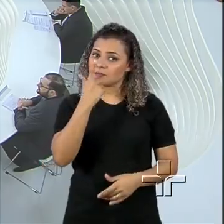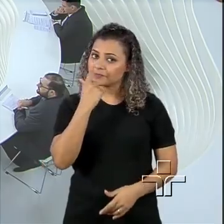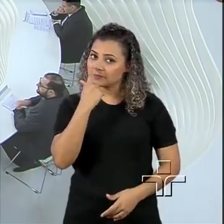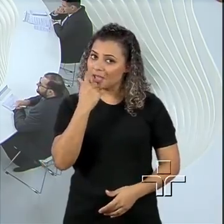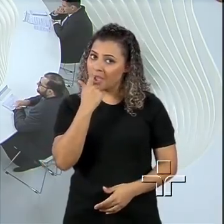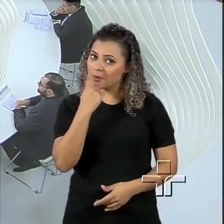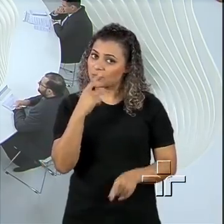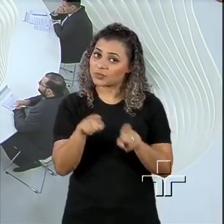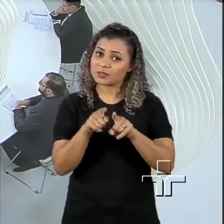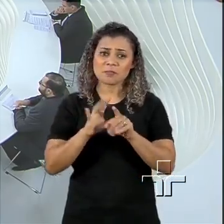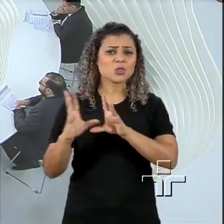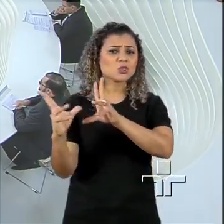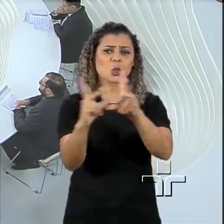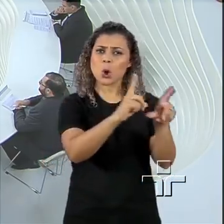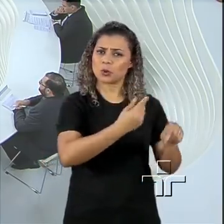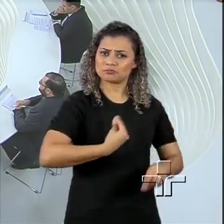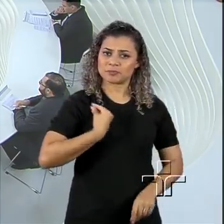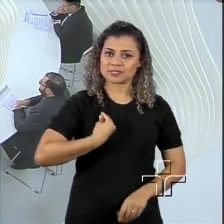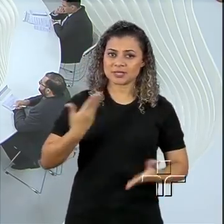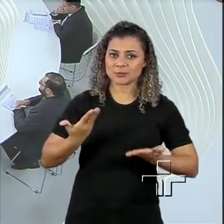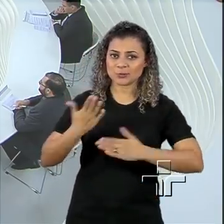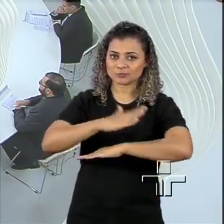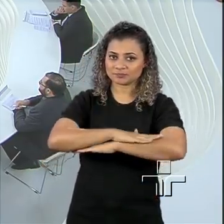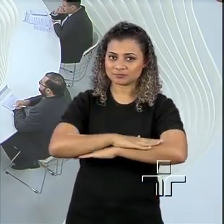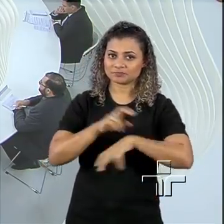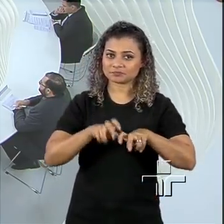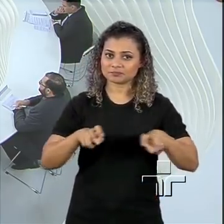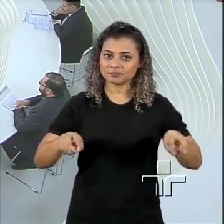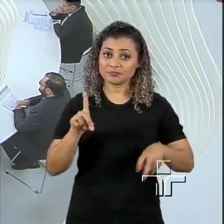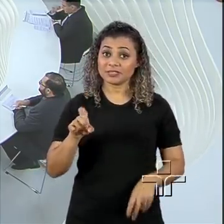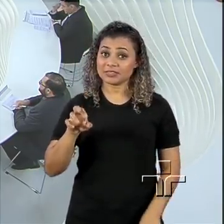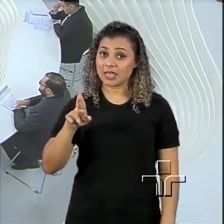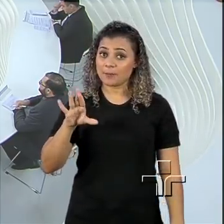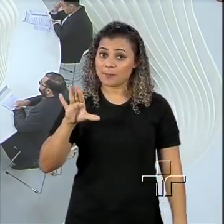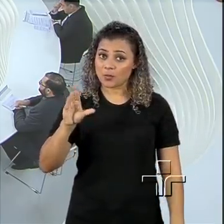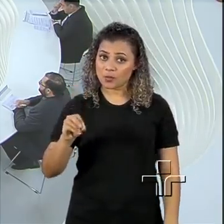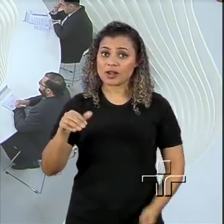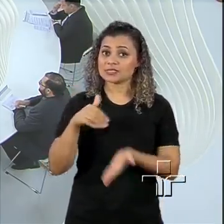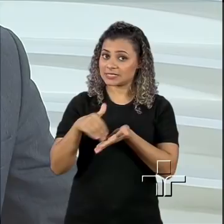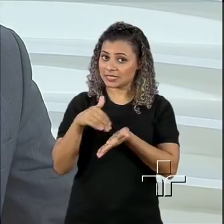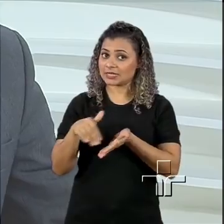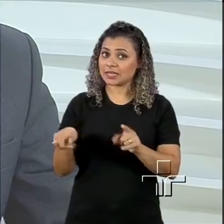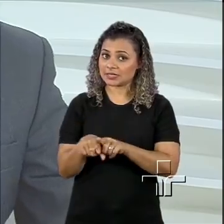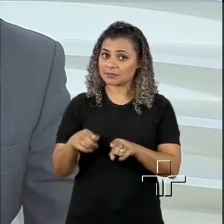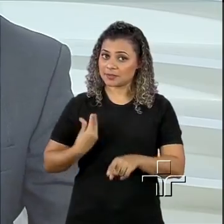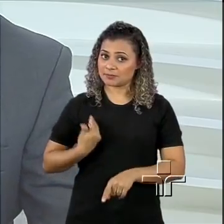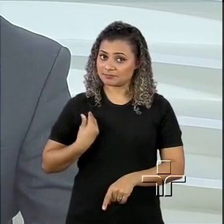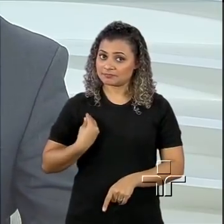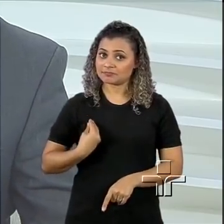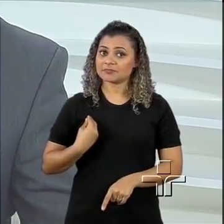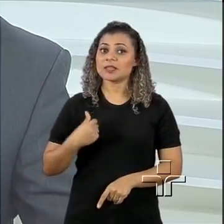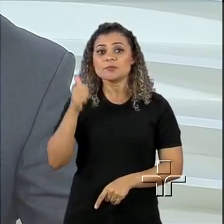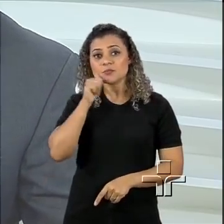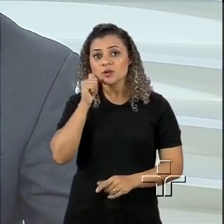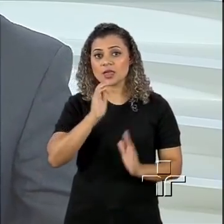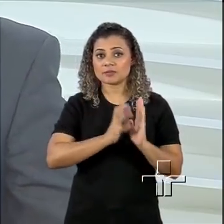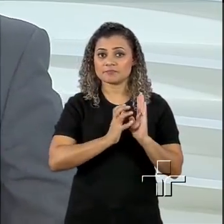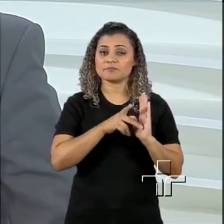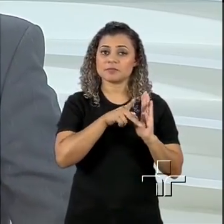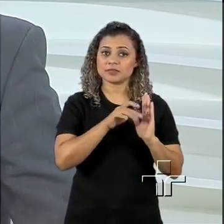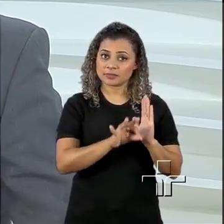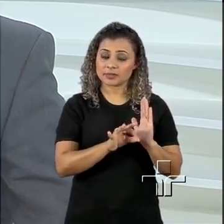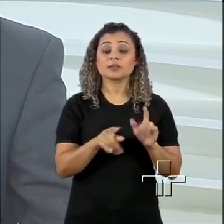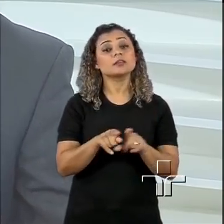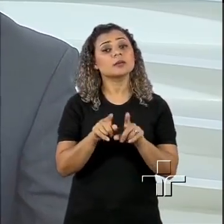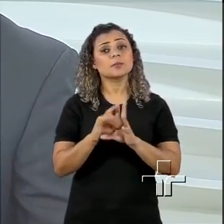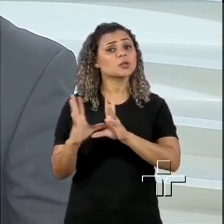todos os demais companheiros aqui na bancada, a Débora, que é nossa secretária das Mulheres do Partido dos Trabalhadores no Estado.